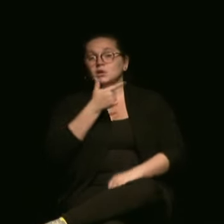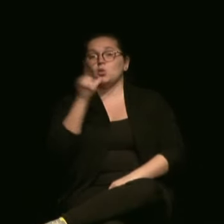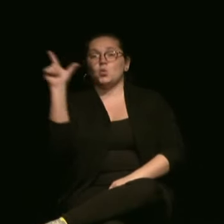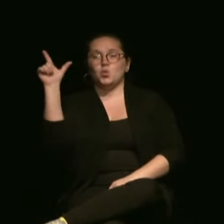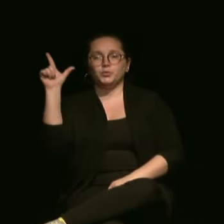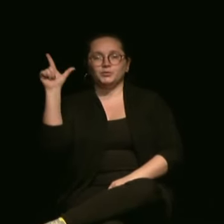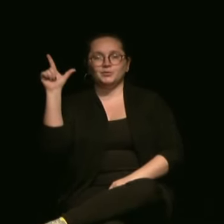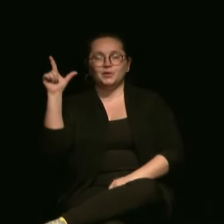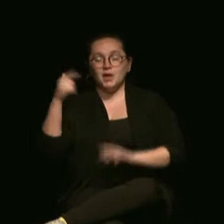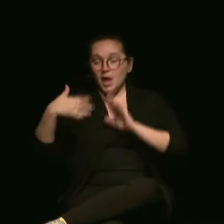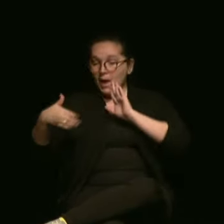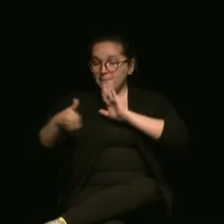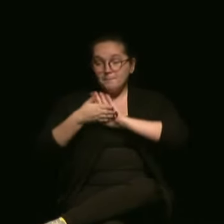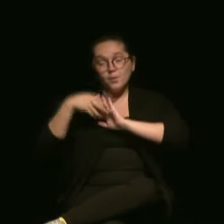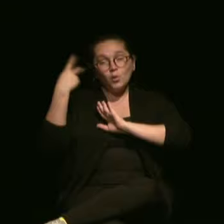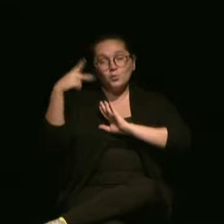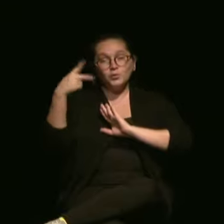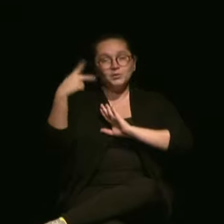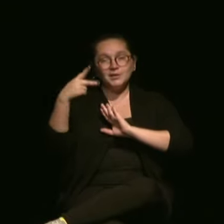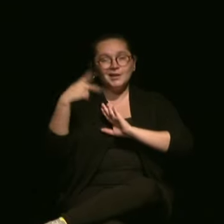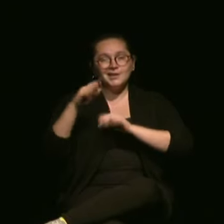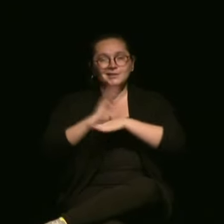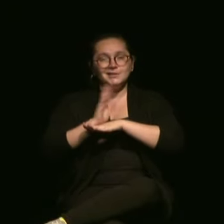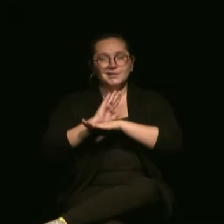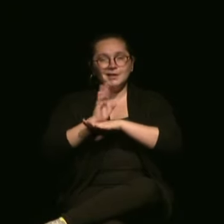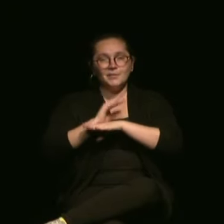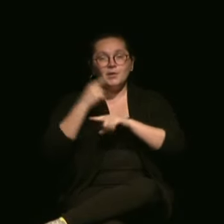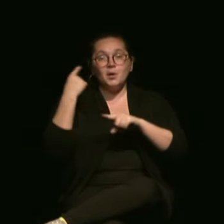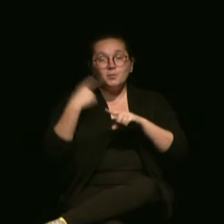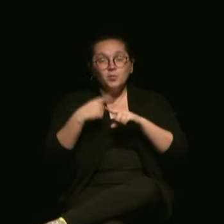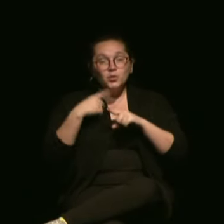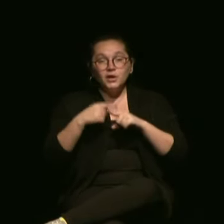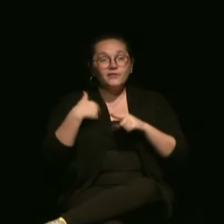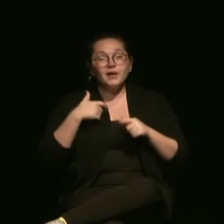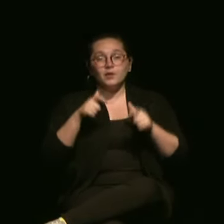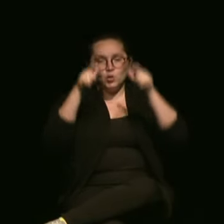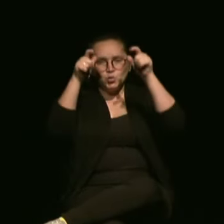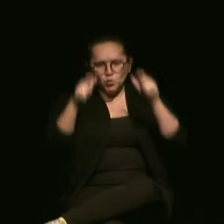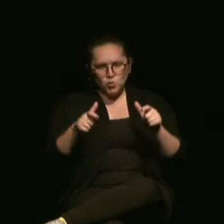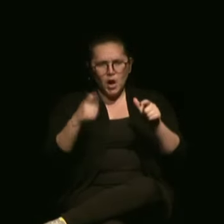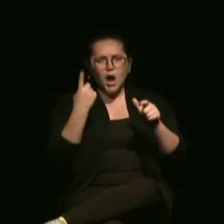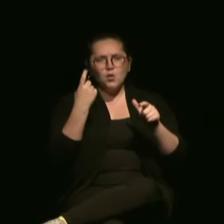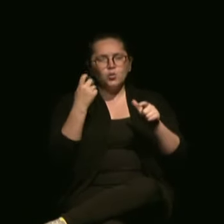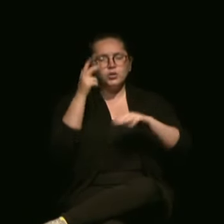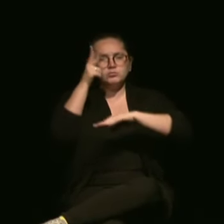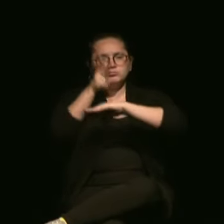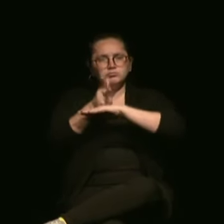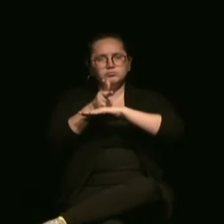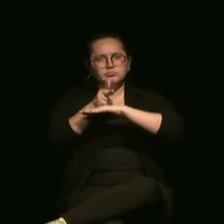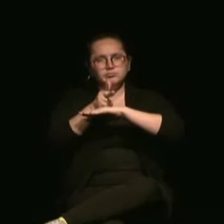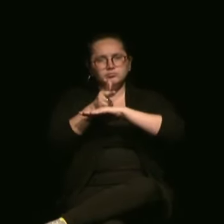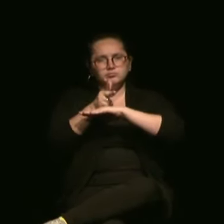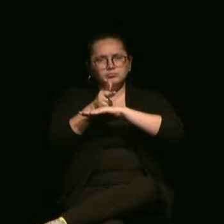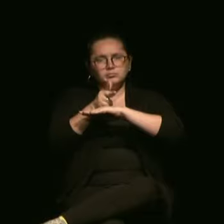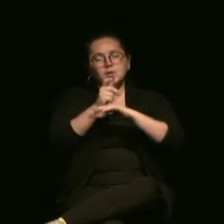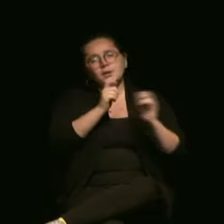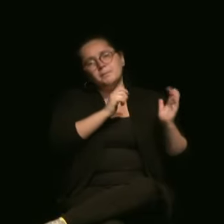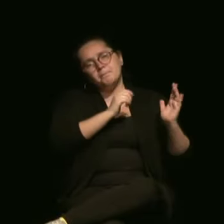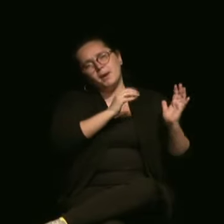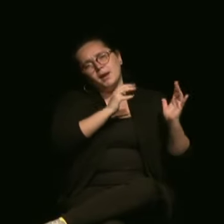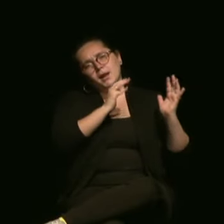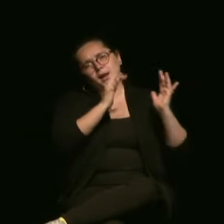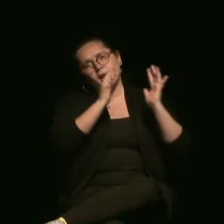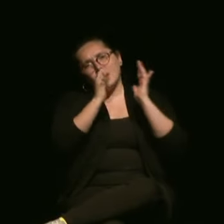cinema dele, que era uma determinada duração de tempo no mesmo lugar. O título não poderia ser mais preciso. São